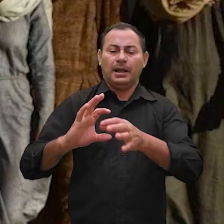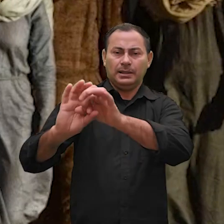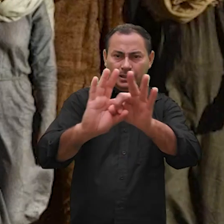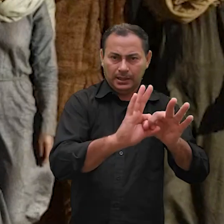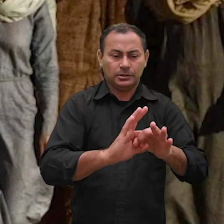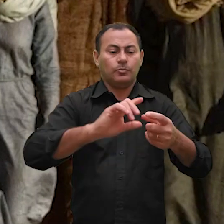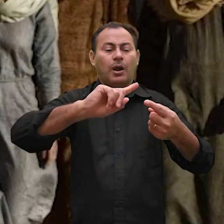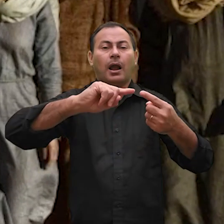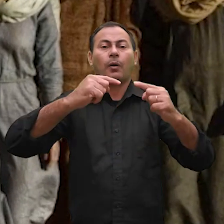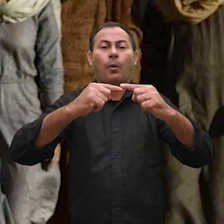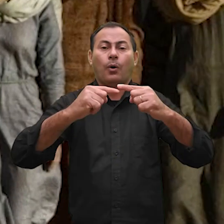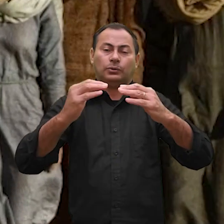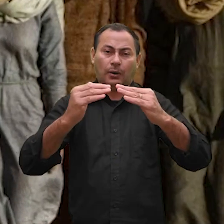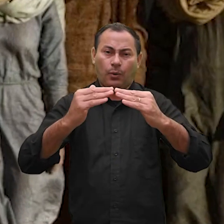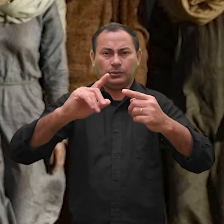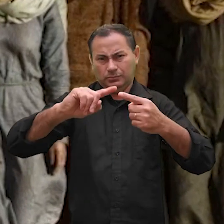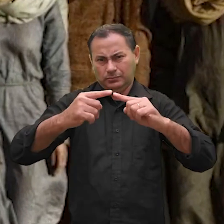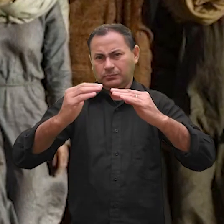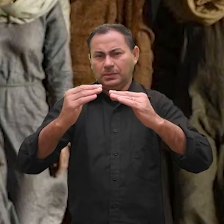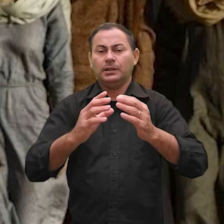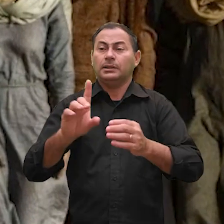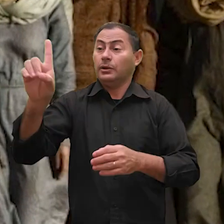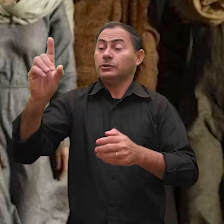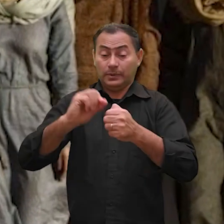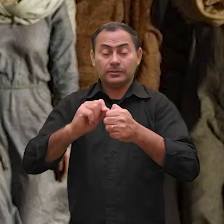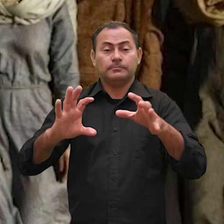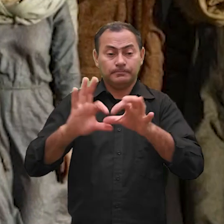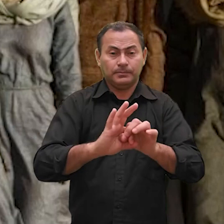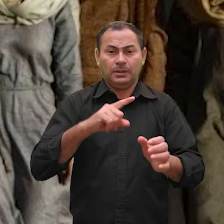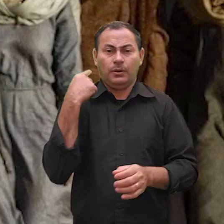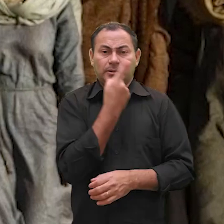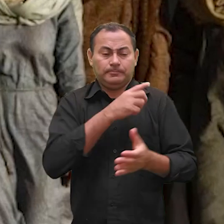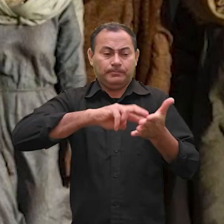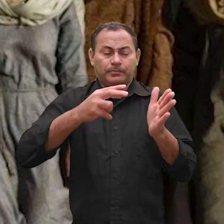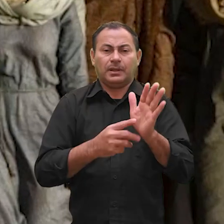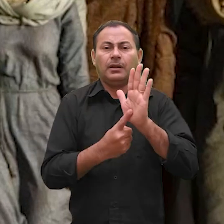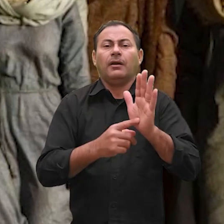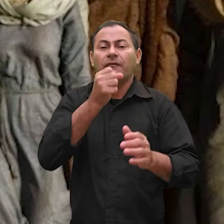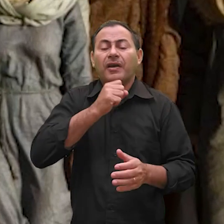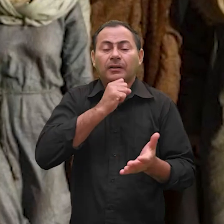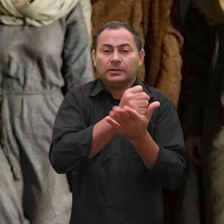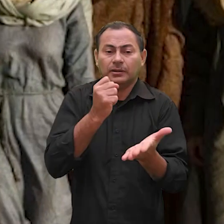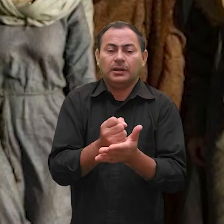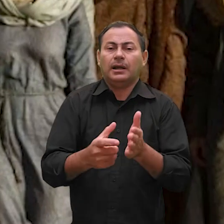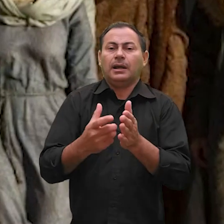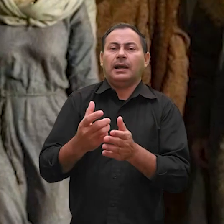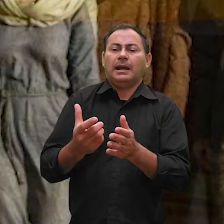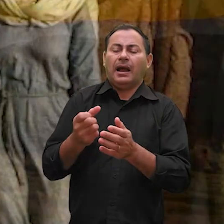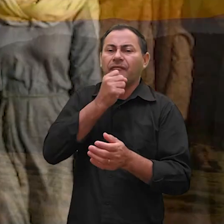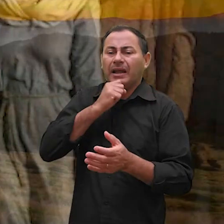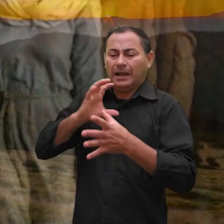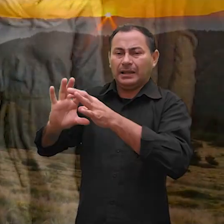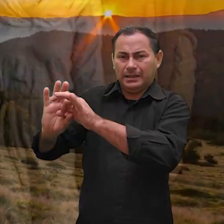uma aliança, um acordo. Deus faz alianças assim com a gente. Esse é o significado da expressão Velho Testamento, a